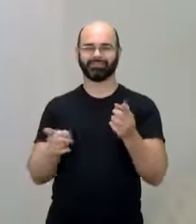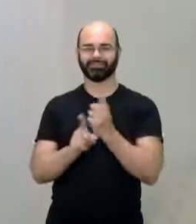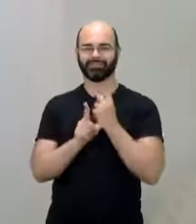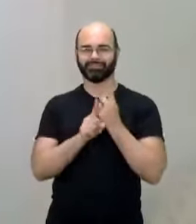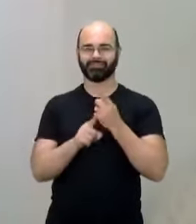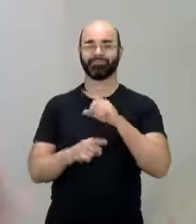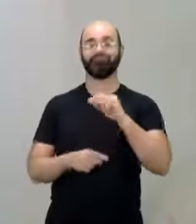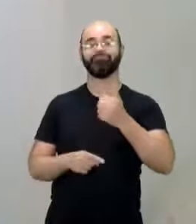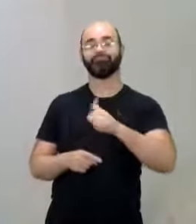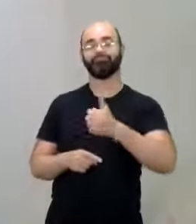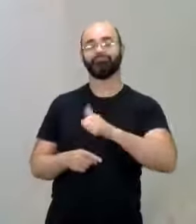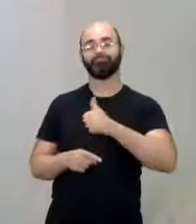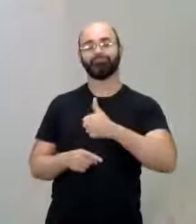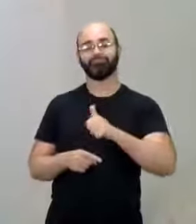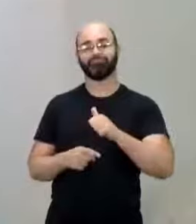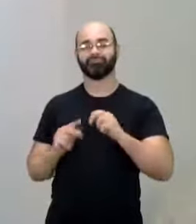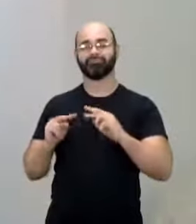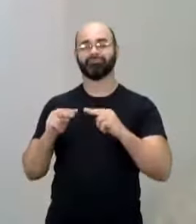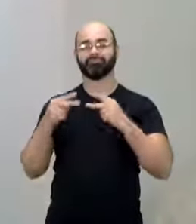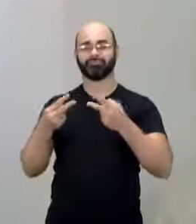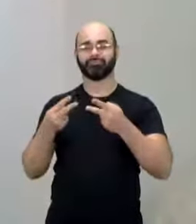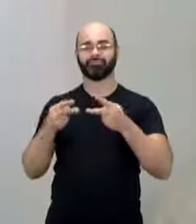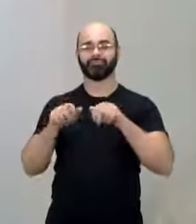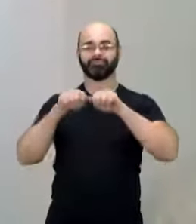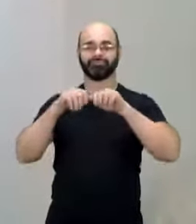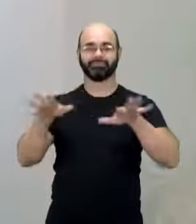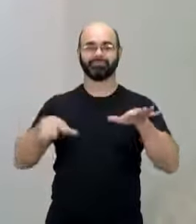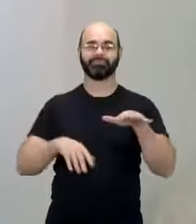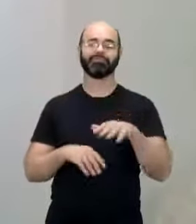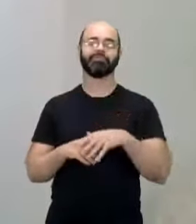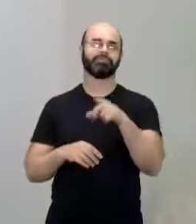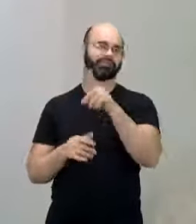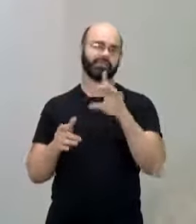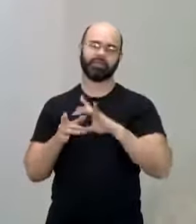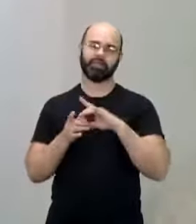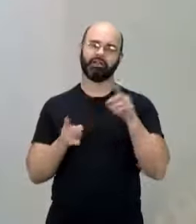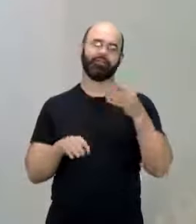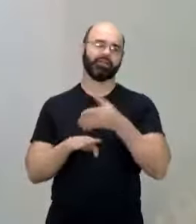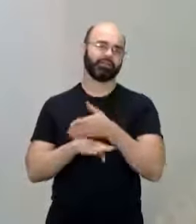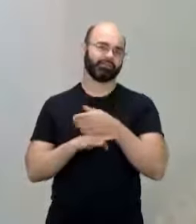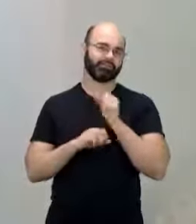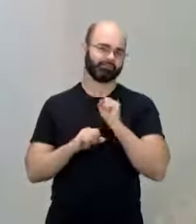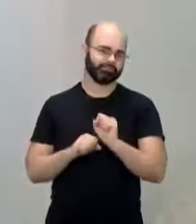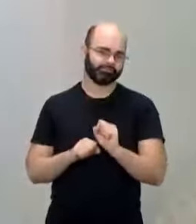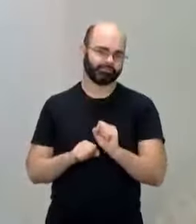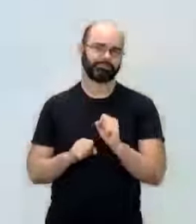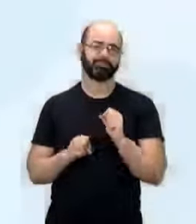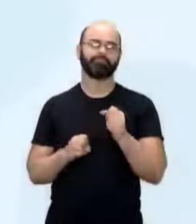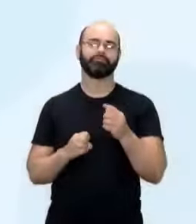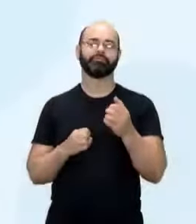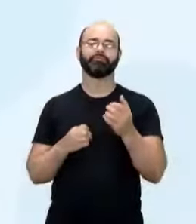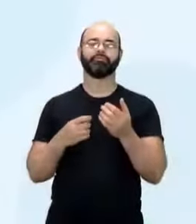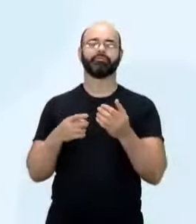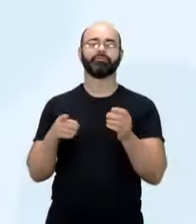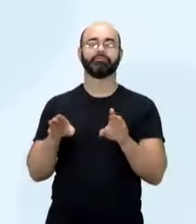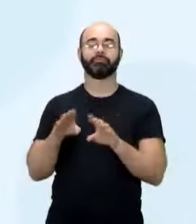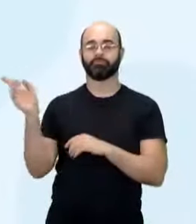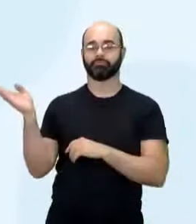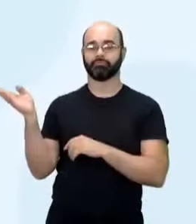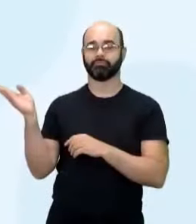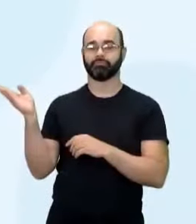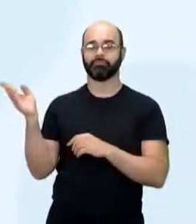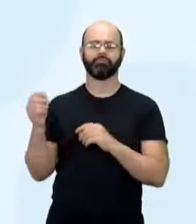já, que vai estar disponível para que vocês possam entrar, fazer a avaliação dessa nossa reunião de trabalho. Ela